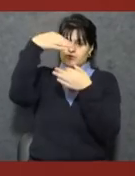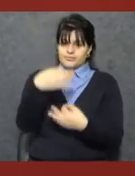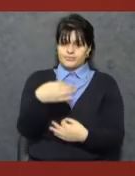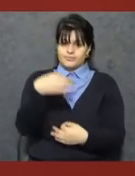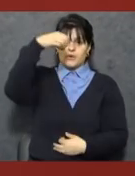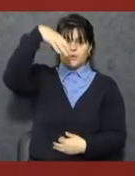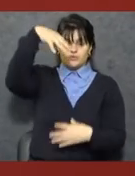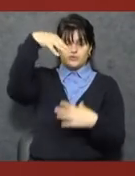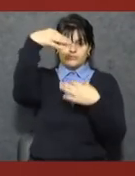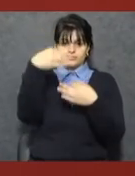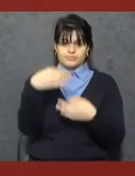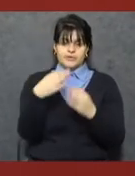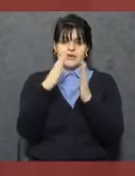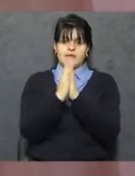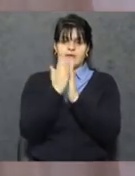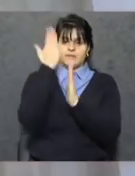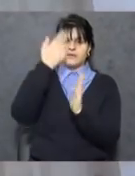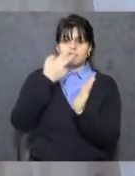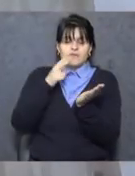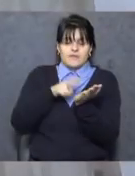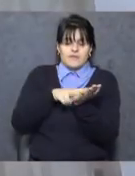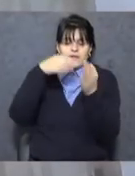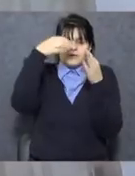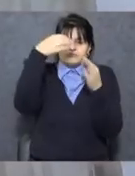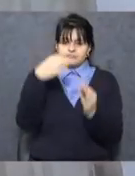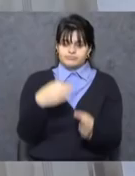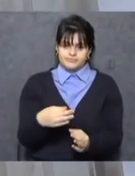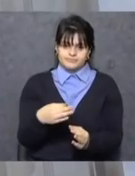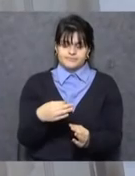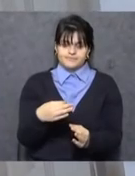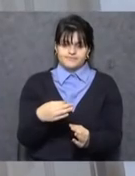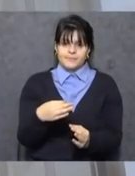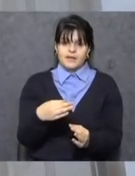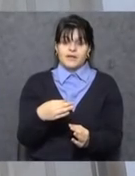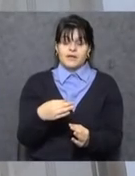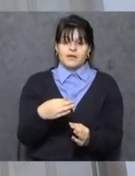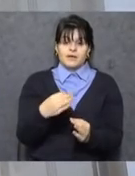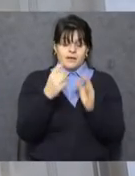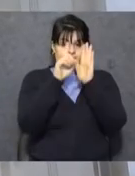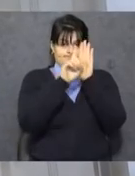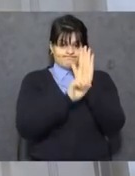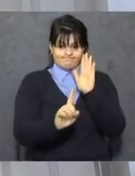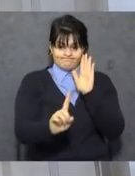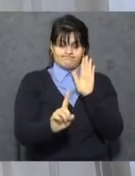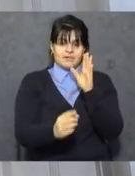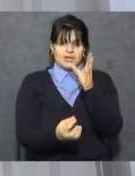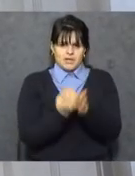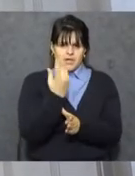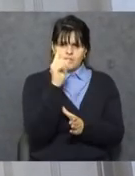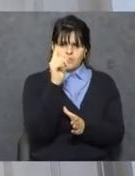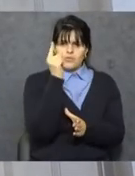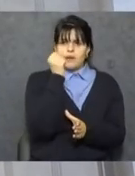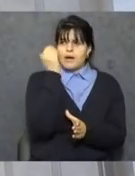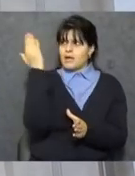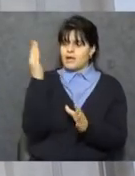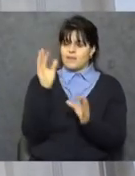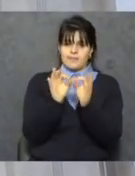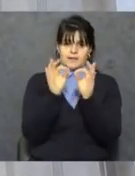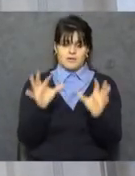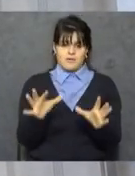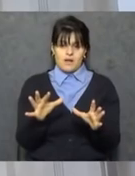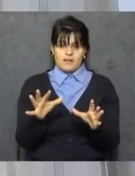luz, Deus verdadeiro de Deus verdadeiro, gerado, não criado, consubstancial ao Pai. Por Ele